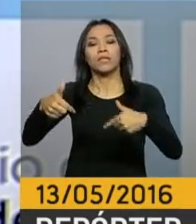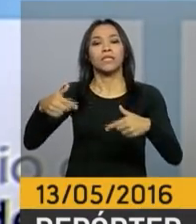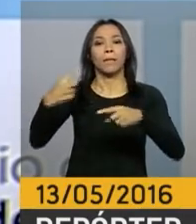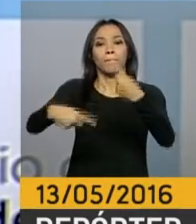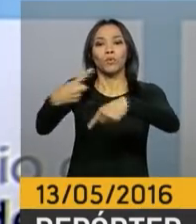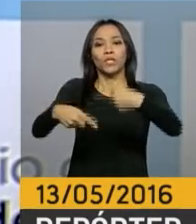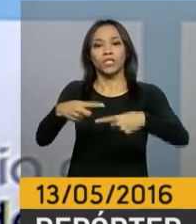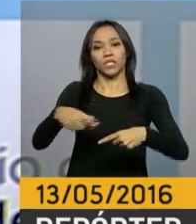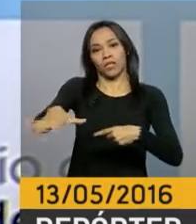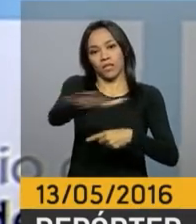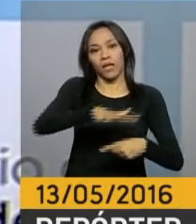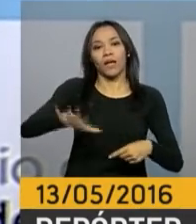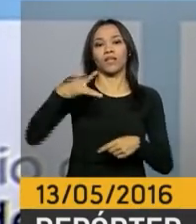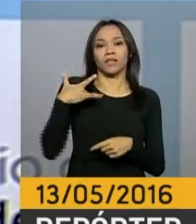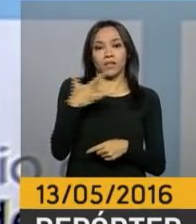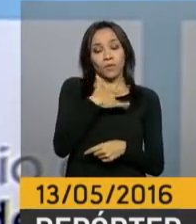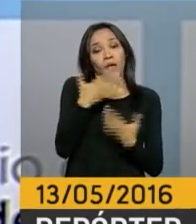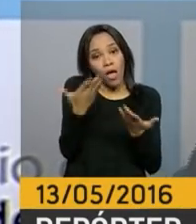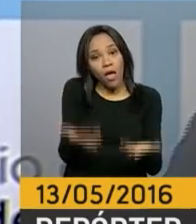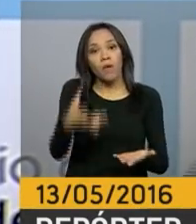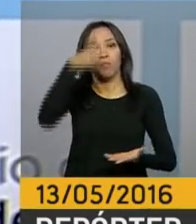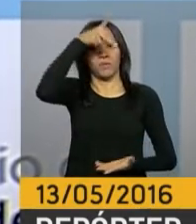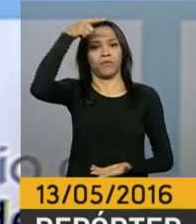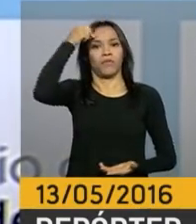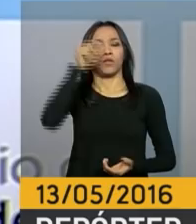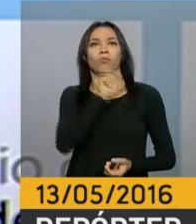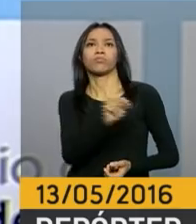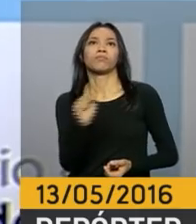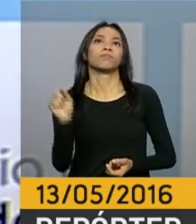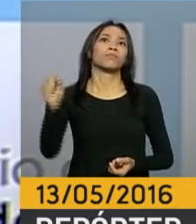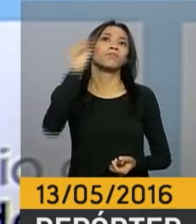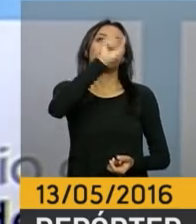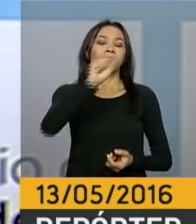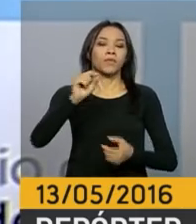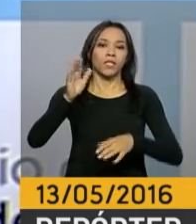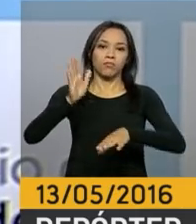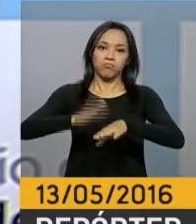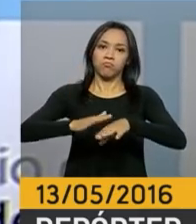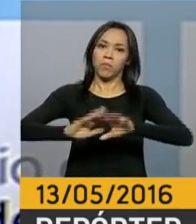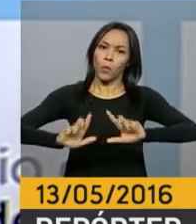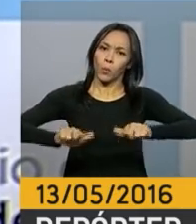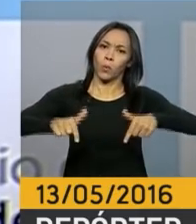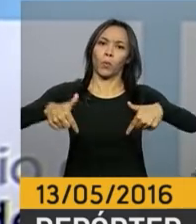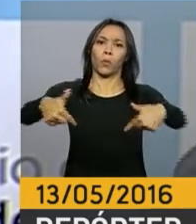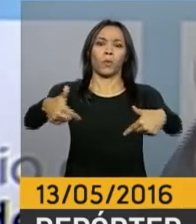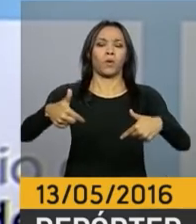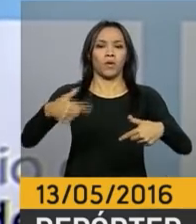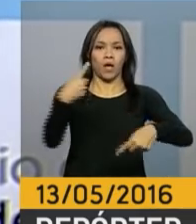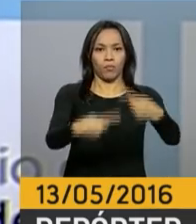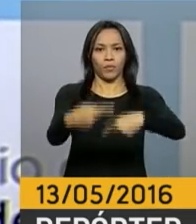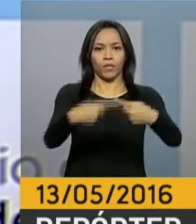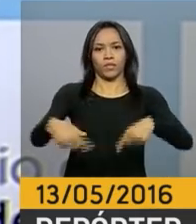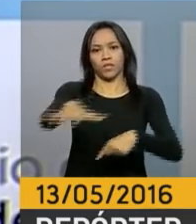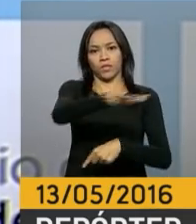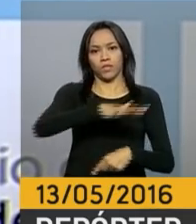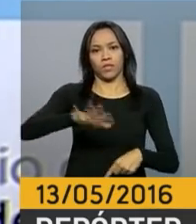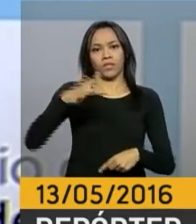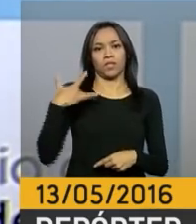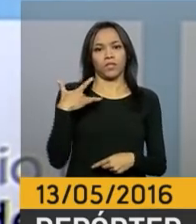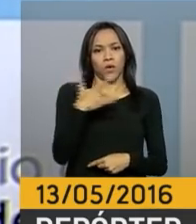na ponta a política de saúde evidentemente temos aí eh a nível eh a outros níveis de